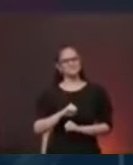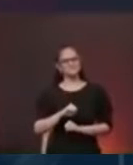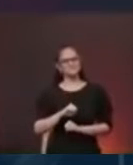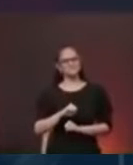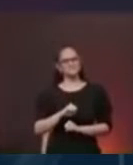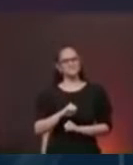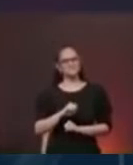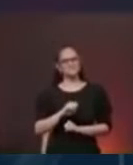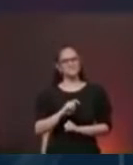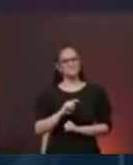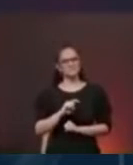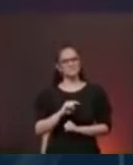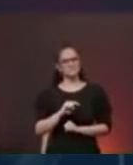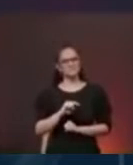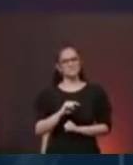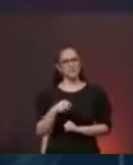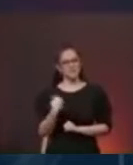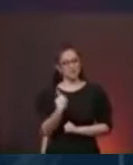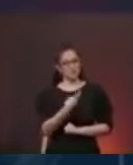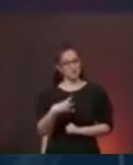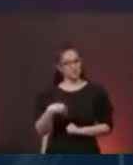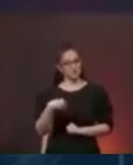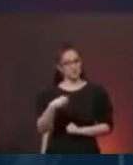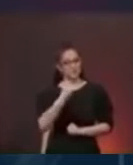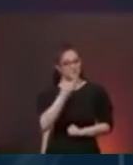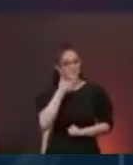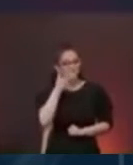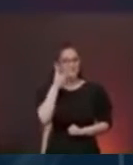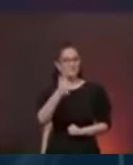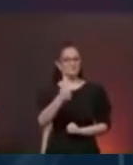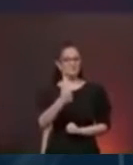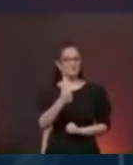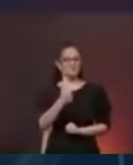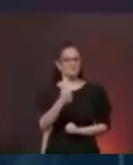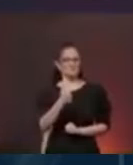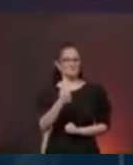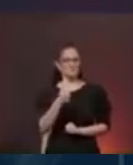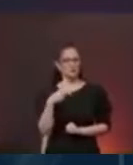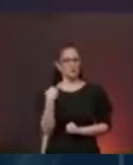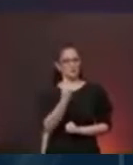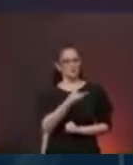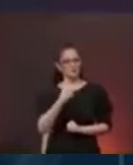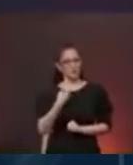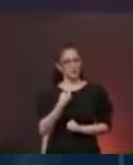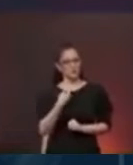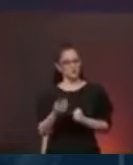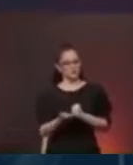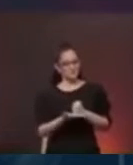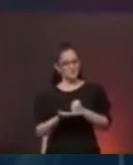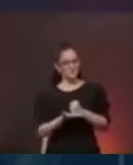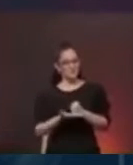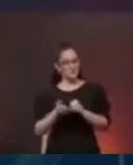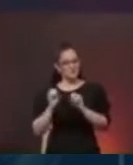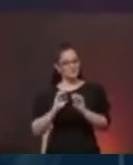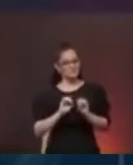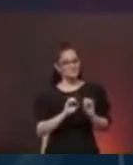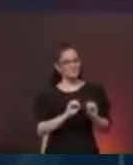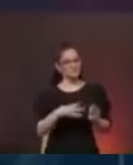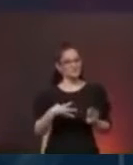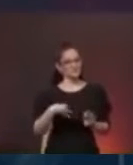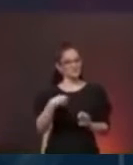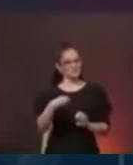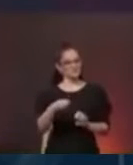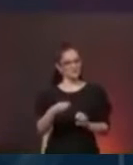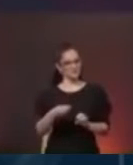Nossos filhos não precisam começar de onde começamos. Nós podemos fazer do nosso teto o piso para os nossos filhos. Mas muito mais do que